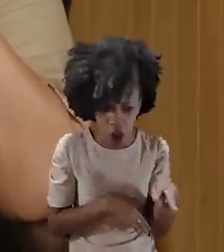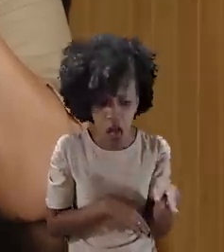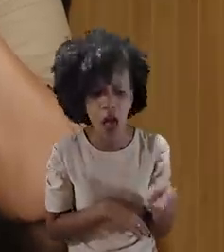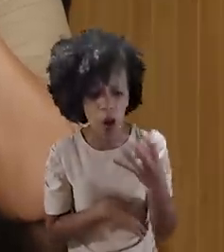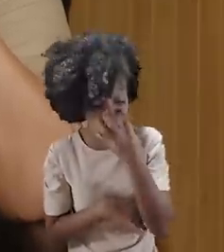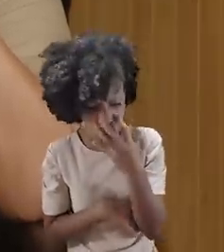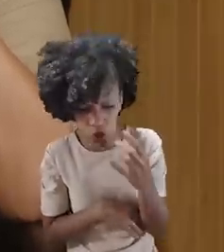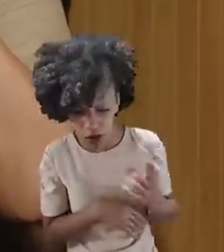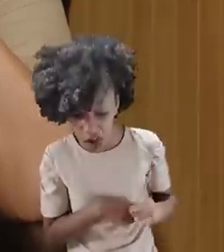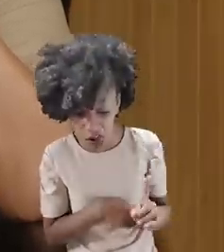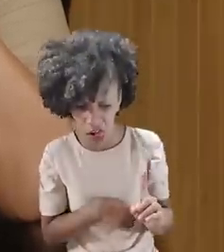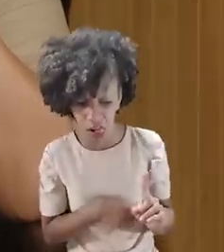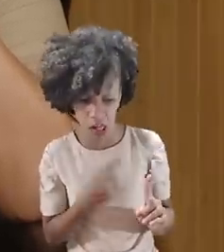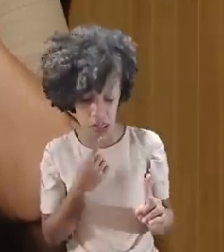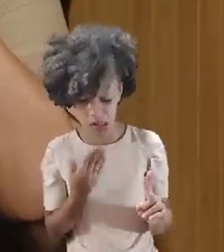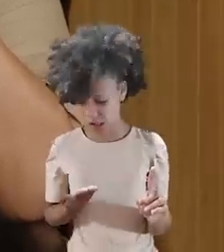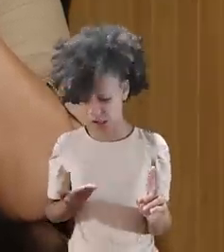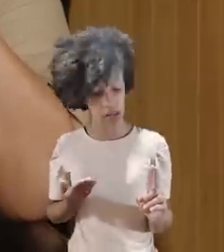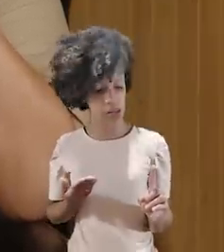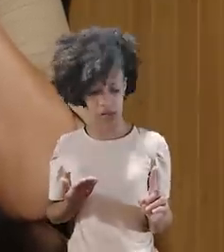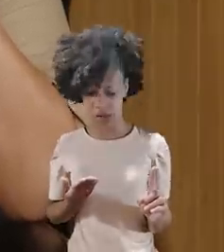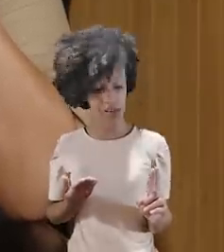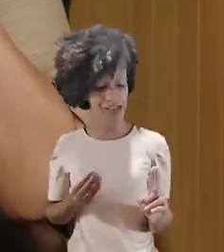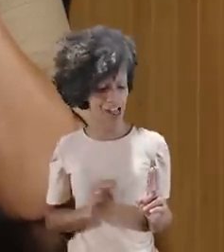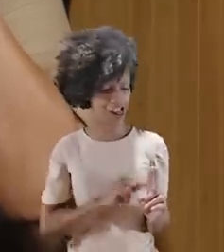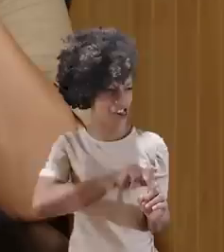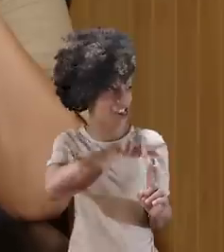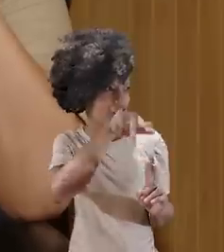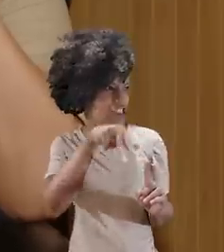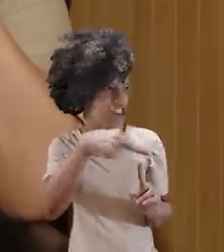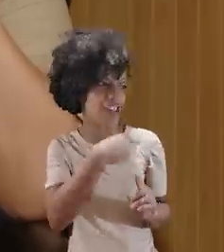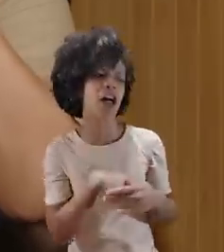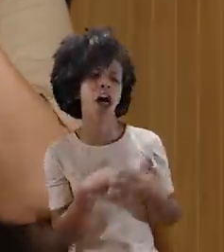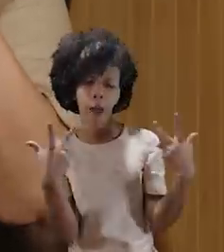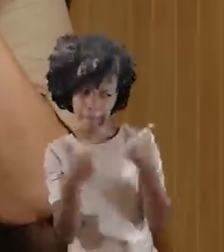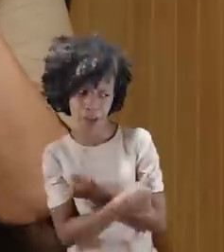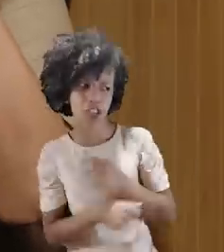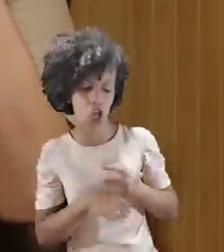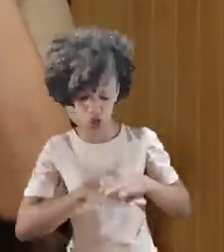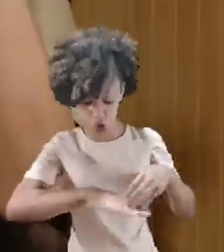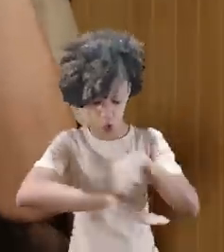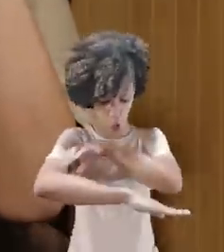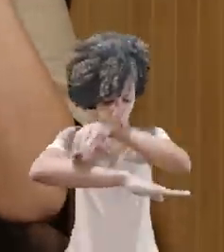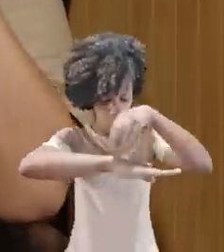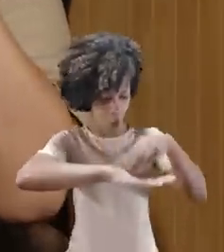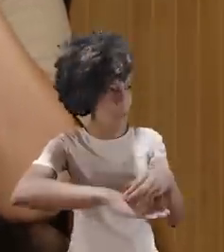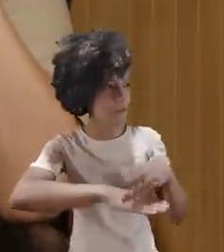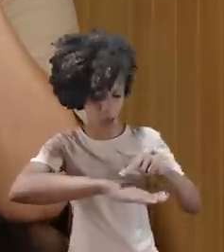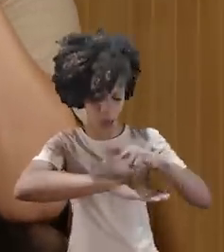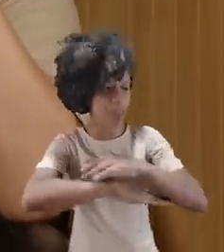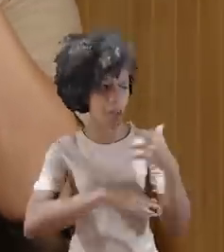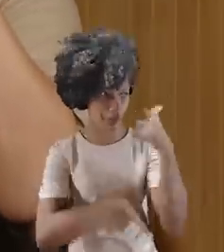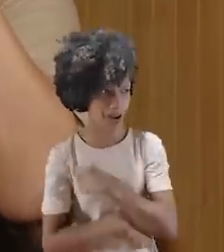pelo dão lá Mara foi mandei por pelo levar a maquininha pensou moicano eu não tô lindo Mas deixei só a parte de cima só que eu pedir